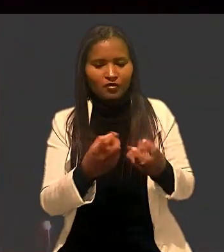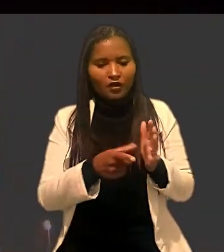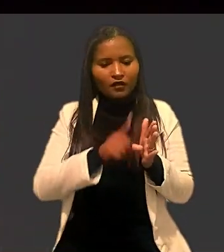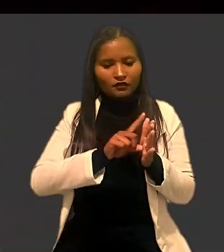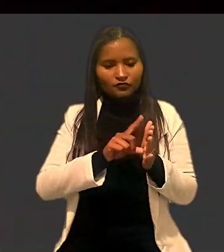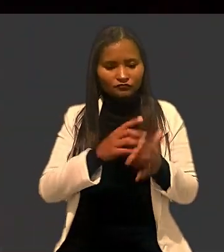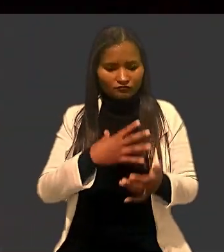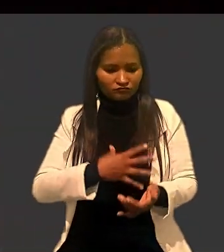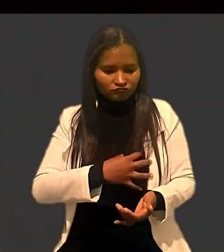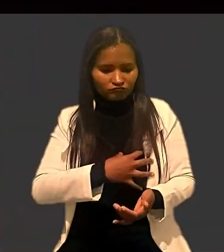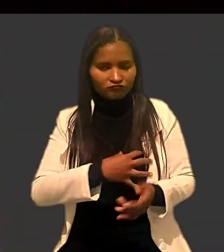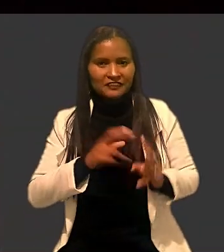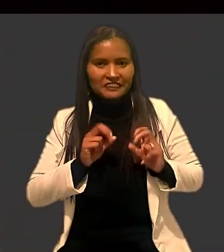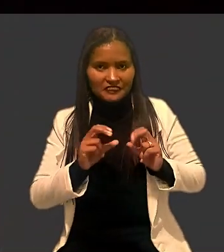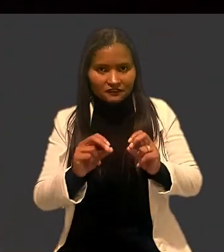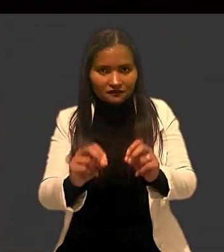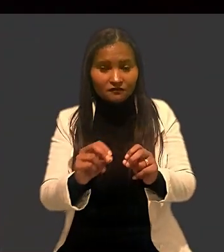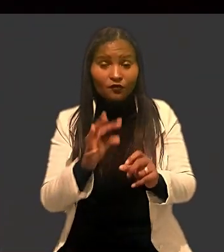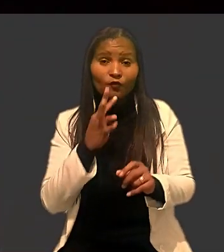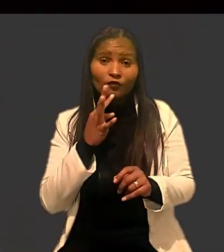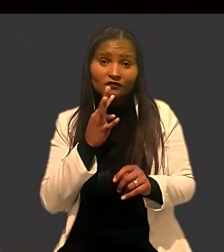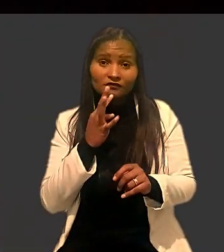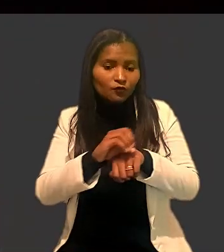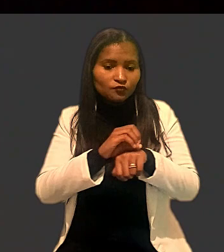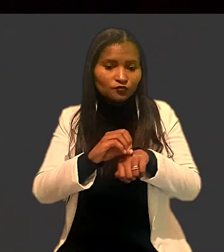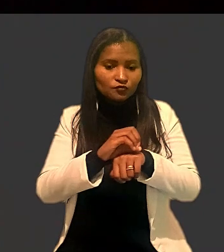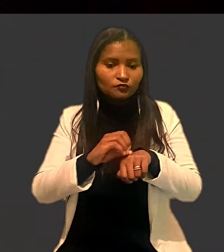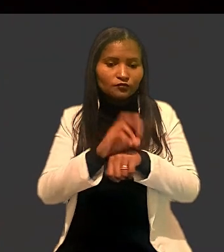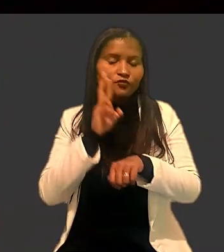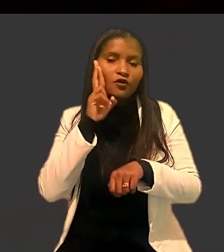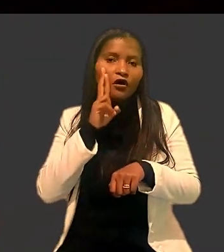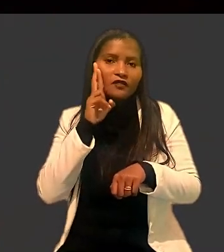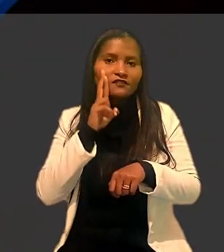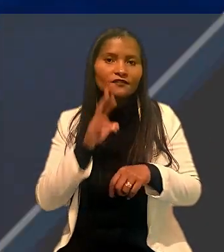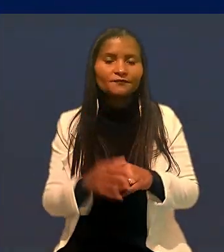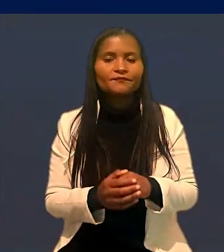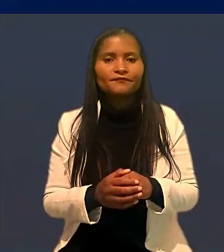detecção precoce do câncer de mama, conhecido como Outubro Rosa.